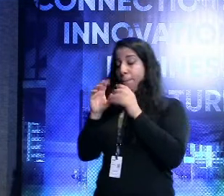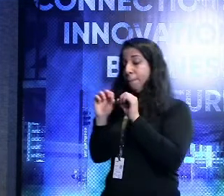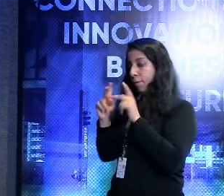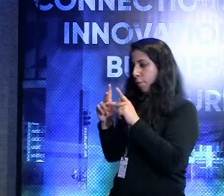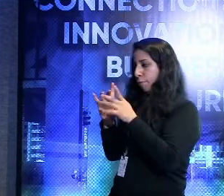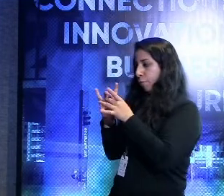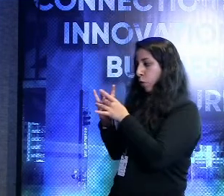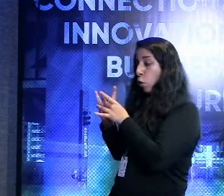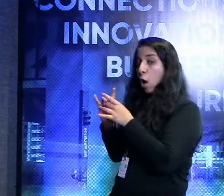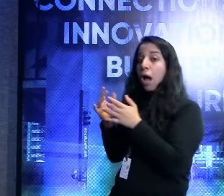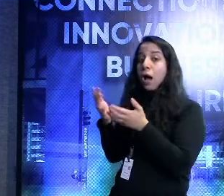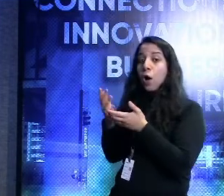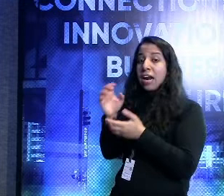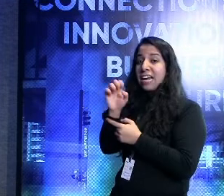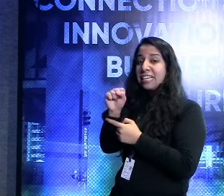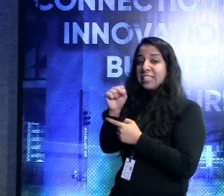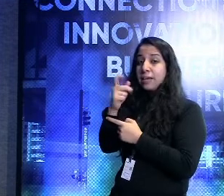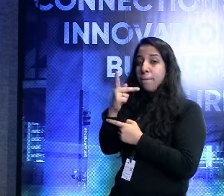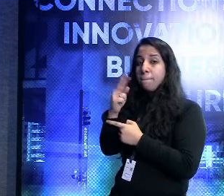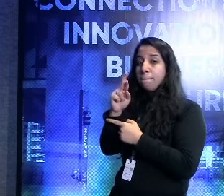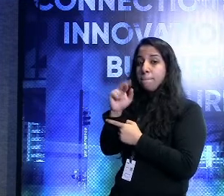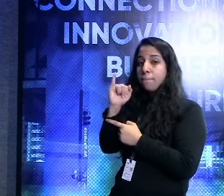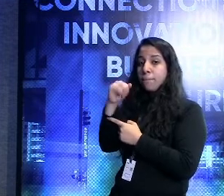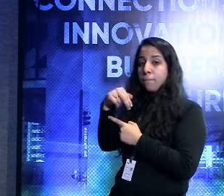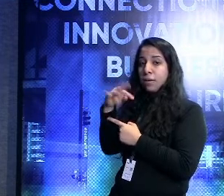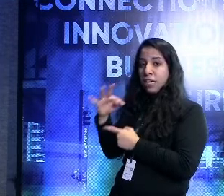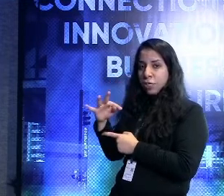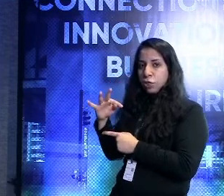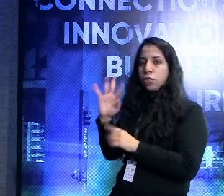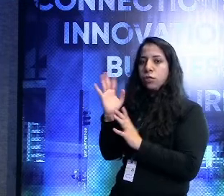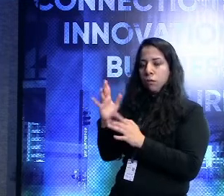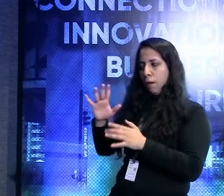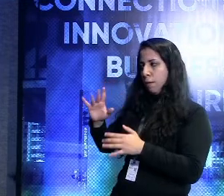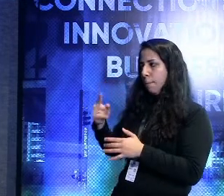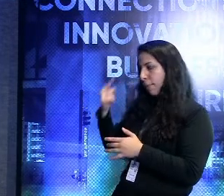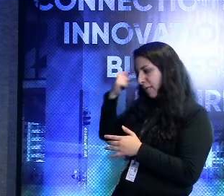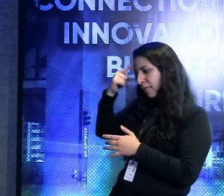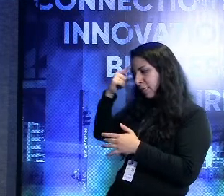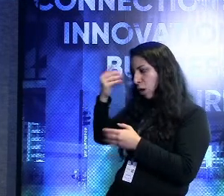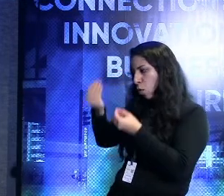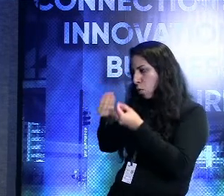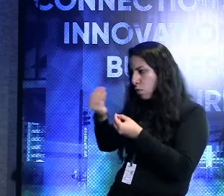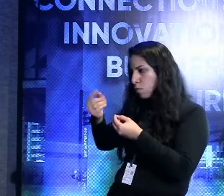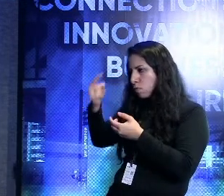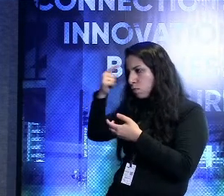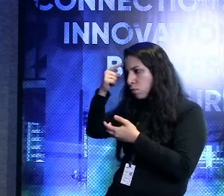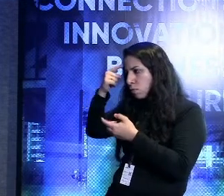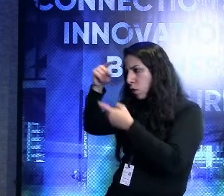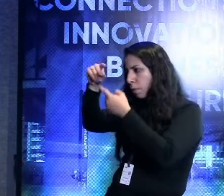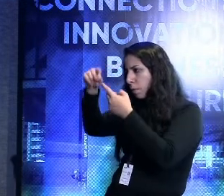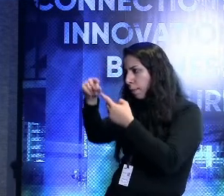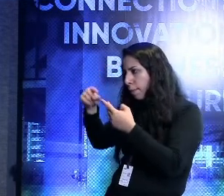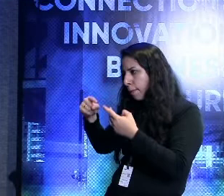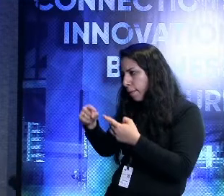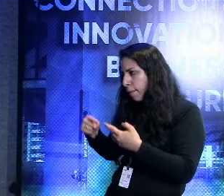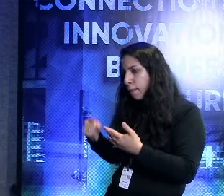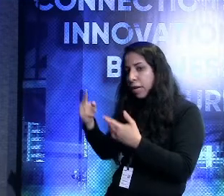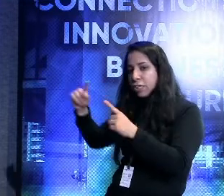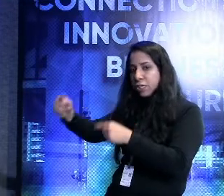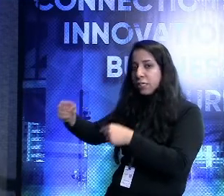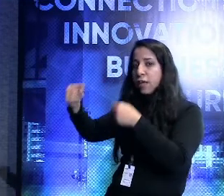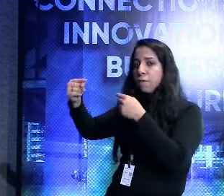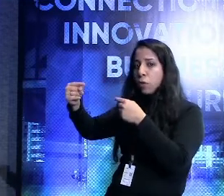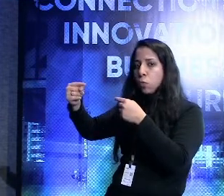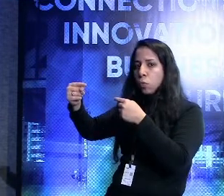para uma sprint onde eu vou mapear todos os desafios e chegar lá no 4 com priorizações. Eu